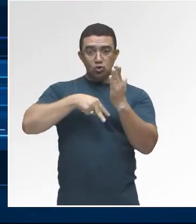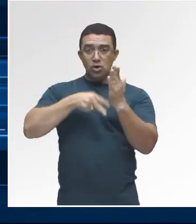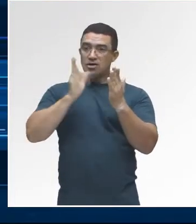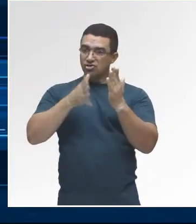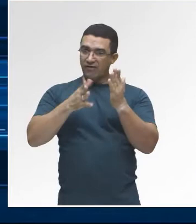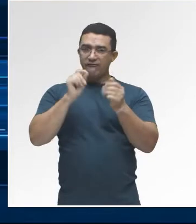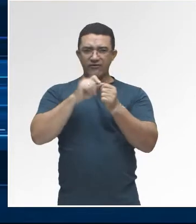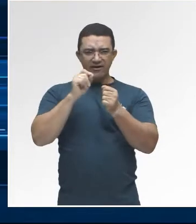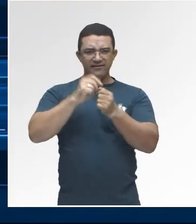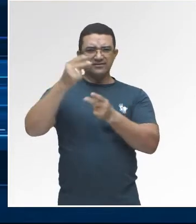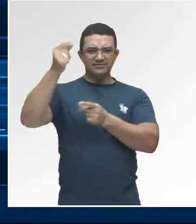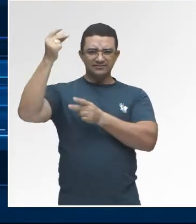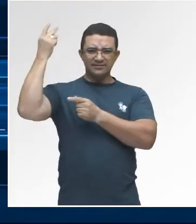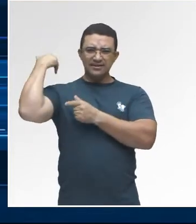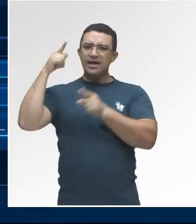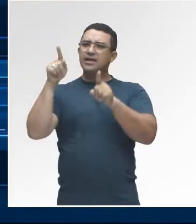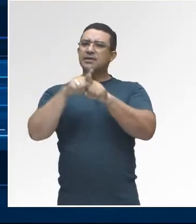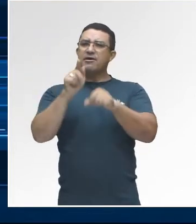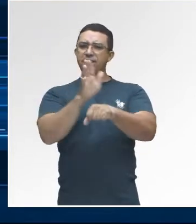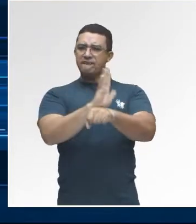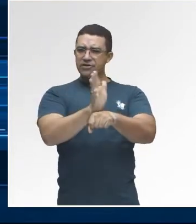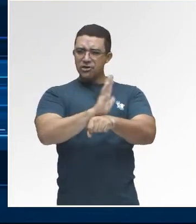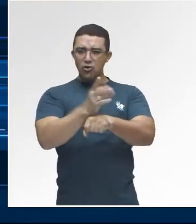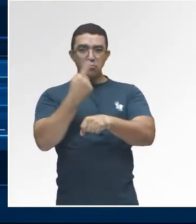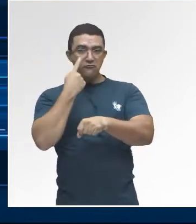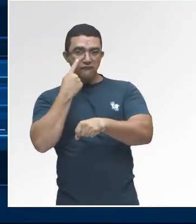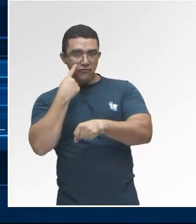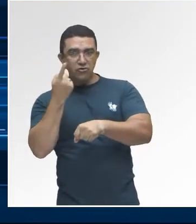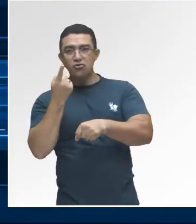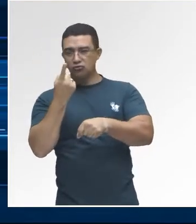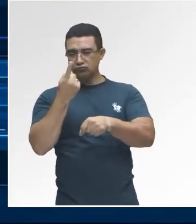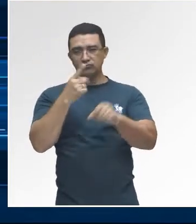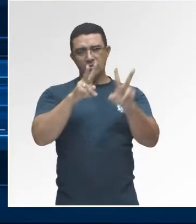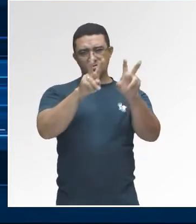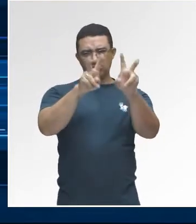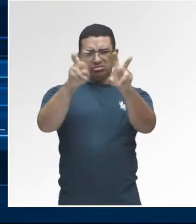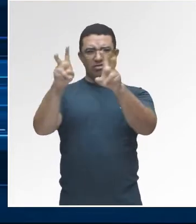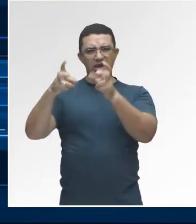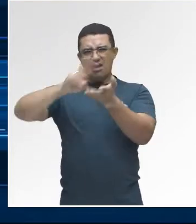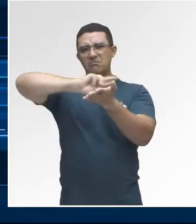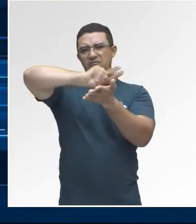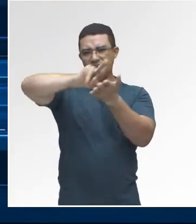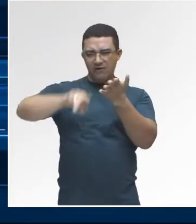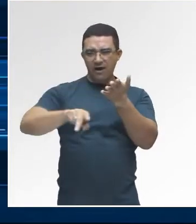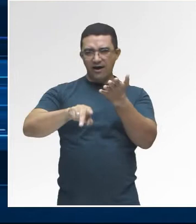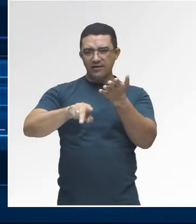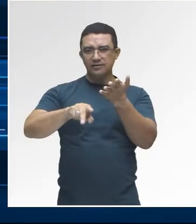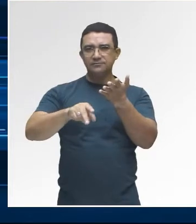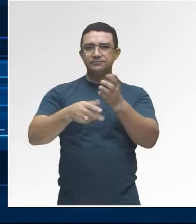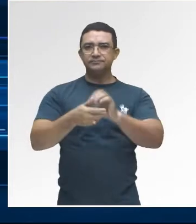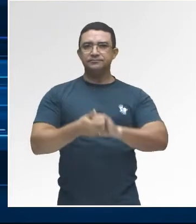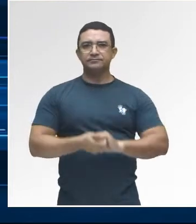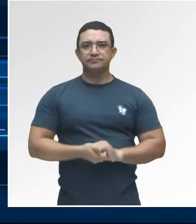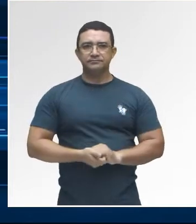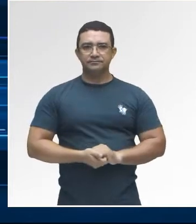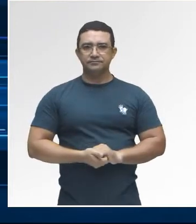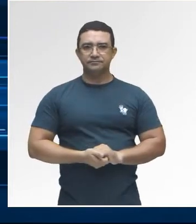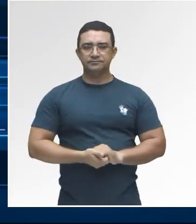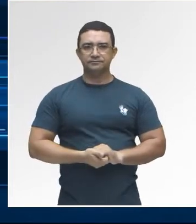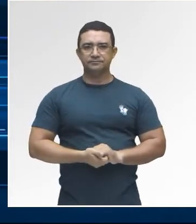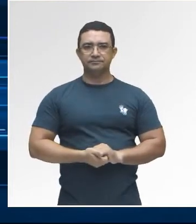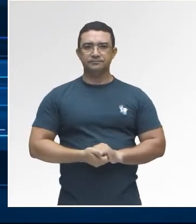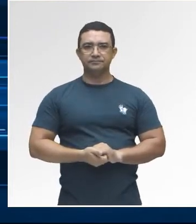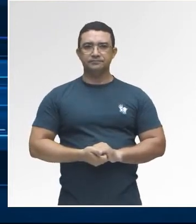é? Dos filmes que já assistiu, você já deve ter visto essas imagens de algum filme daí, não é? De ficção científica, por